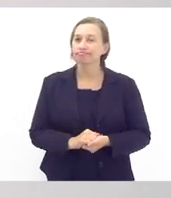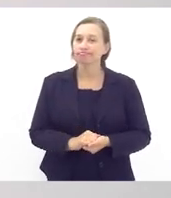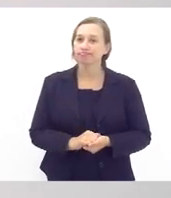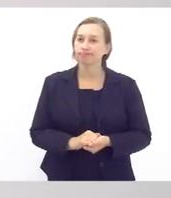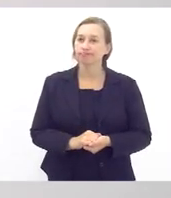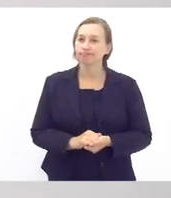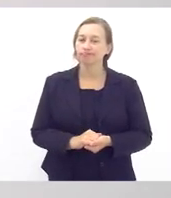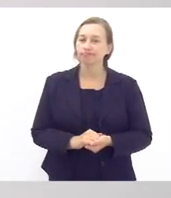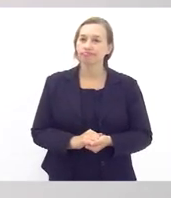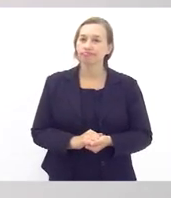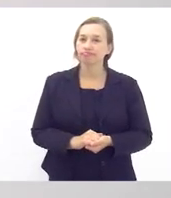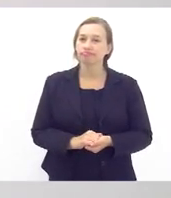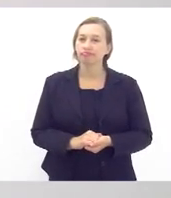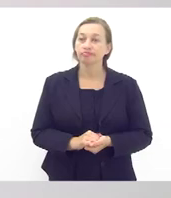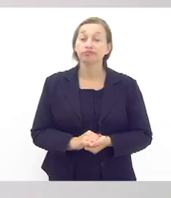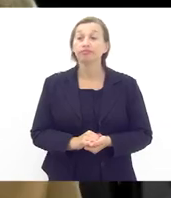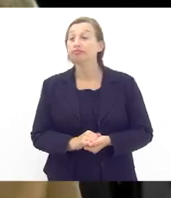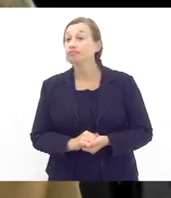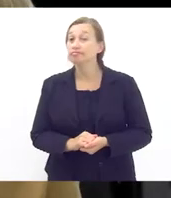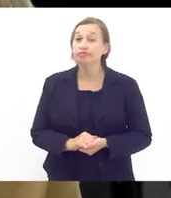tá ali